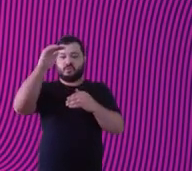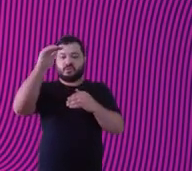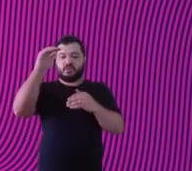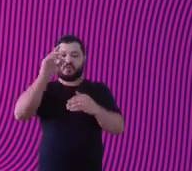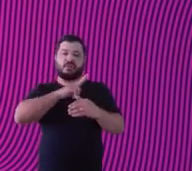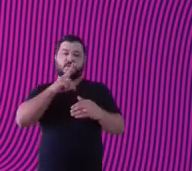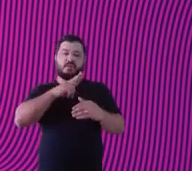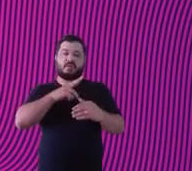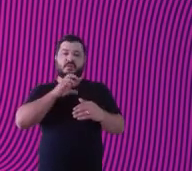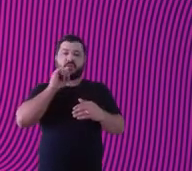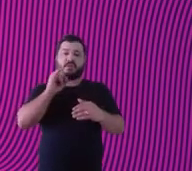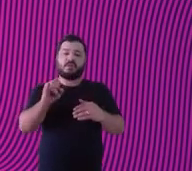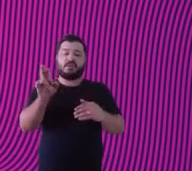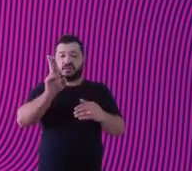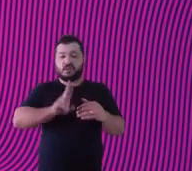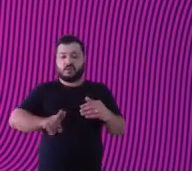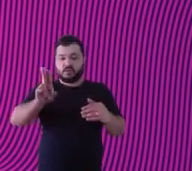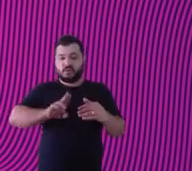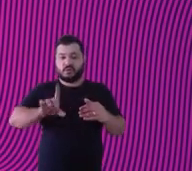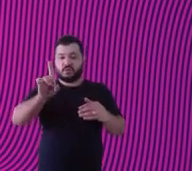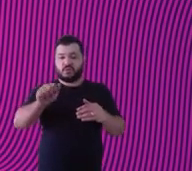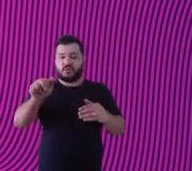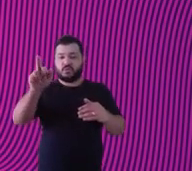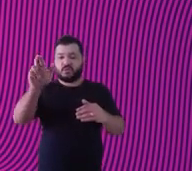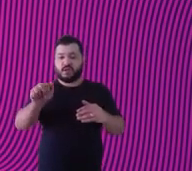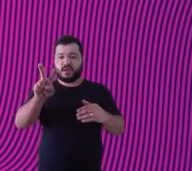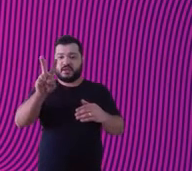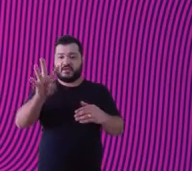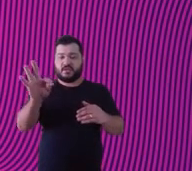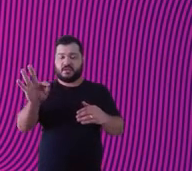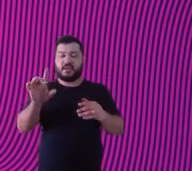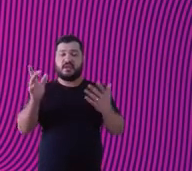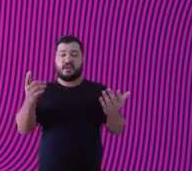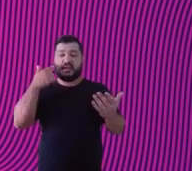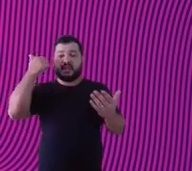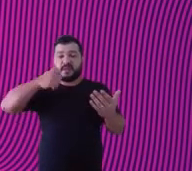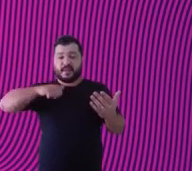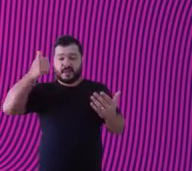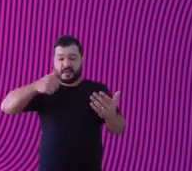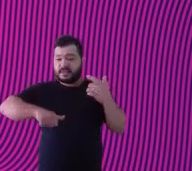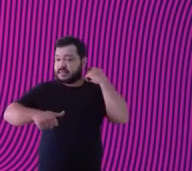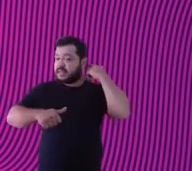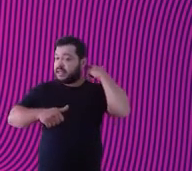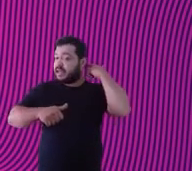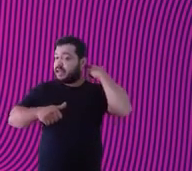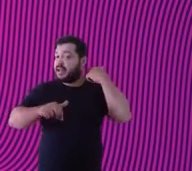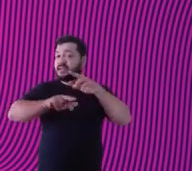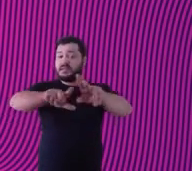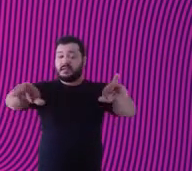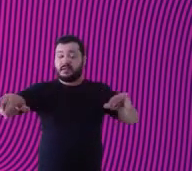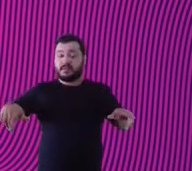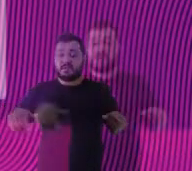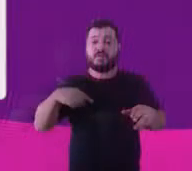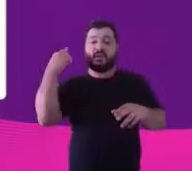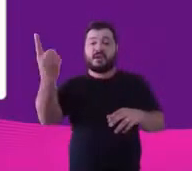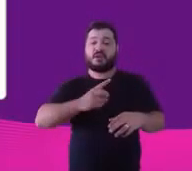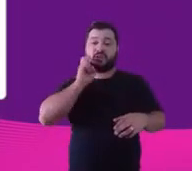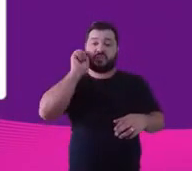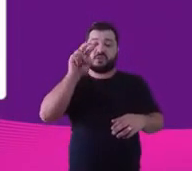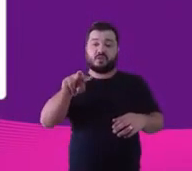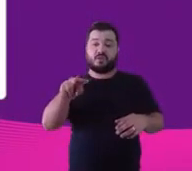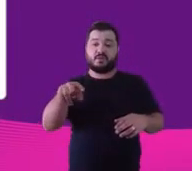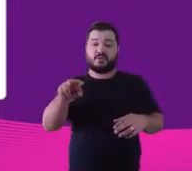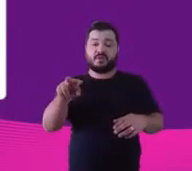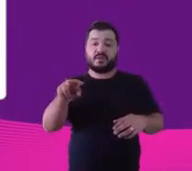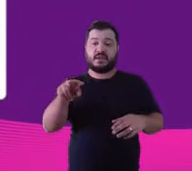particulamente usou o dado a ver TV na nessa análise multivariada a gente observa aí